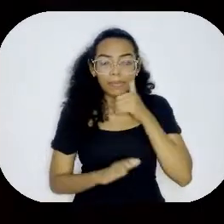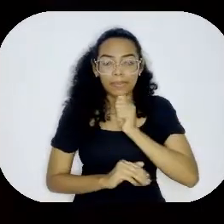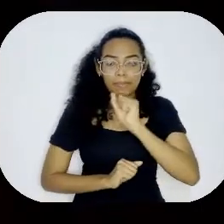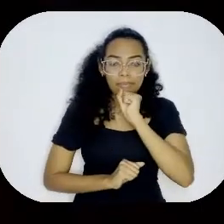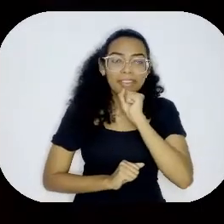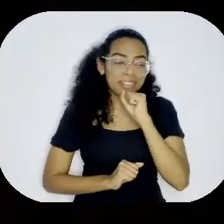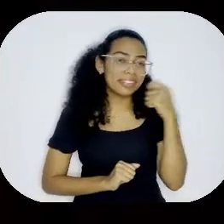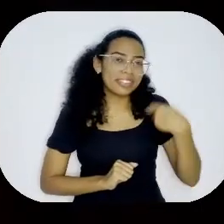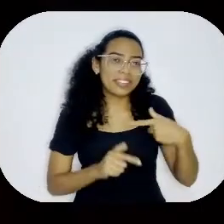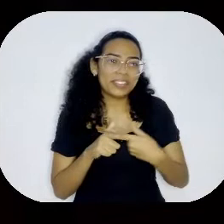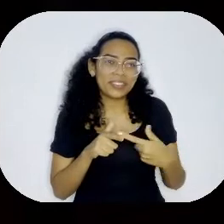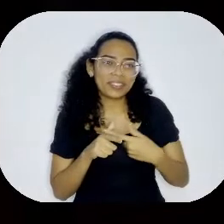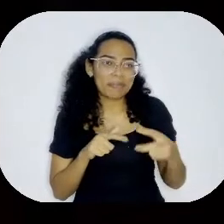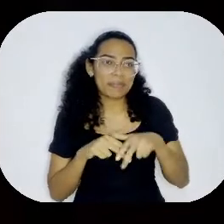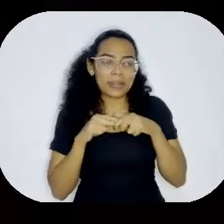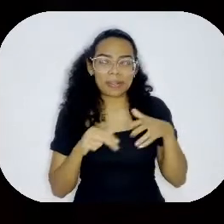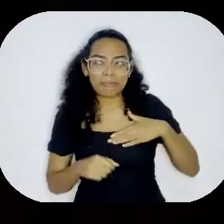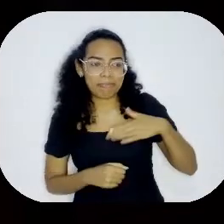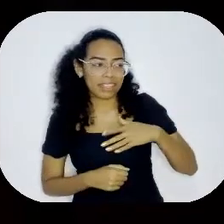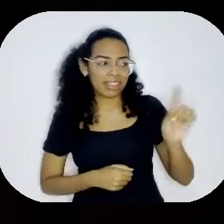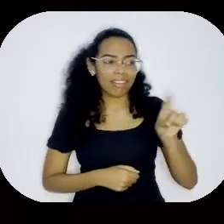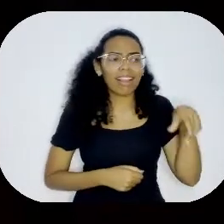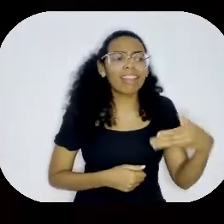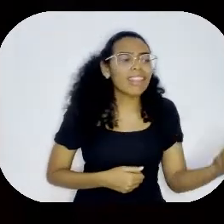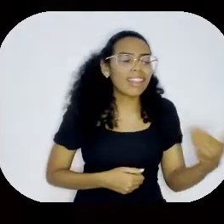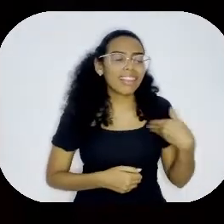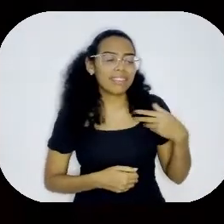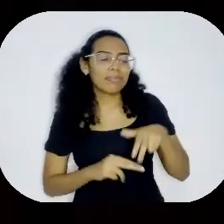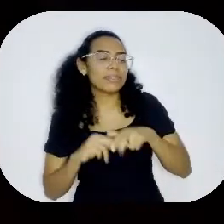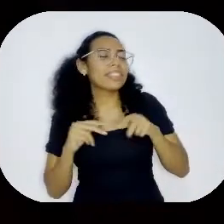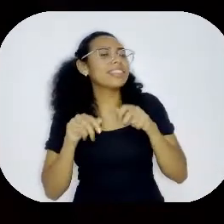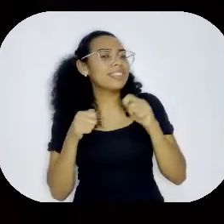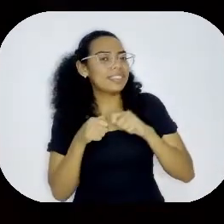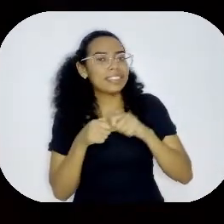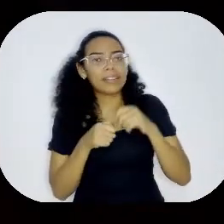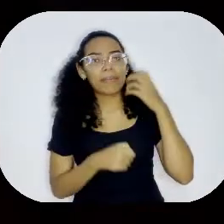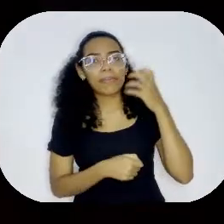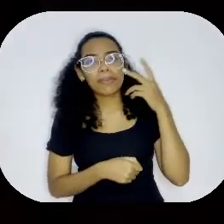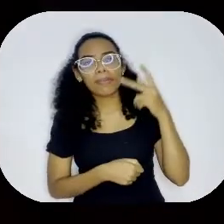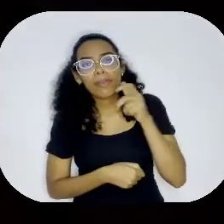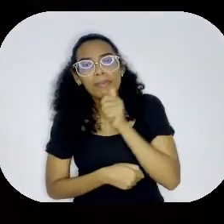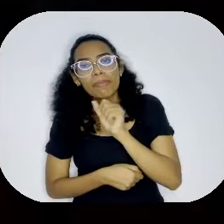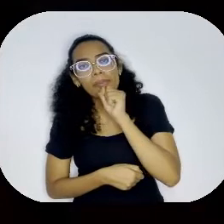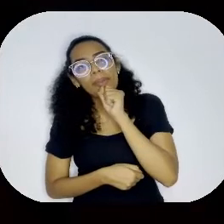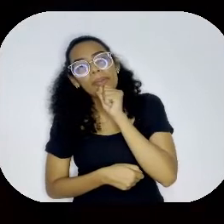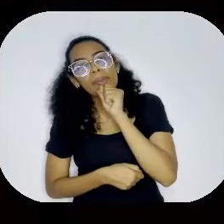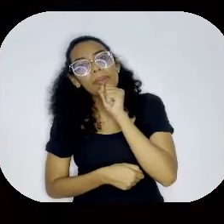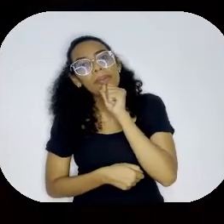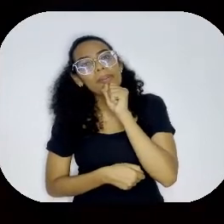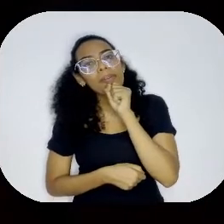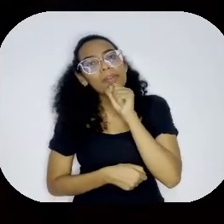eles estão lá, né? Porque botou só a minha, não botou a dele. Eu fiz uma música para minha mãe, né?